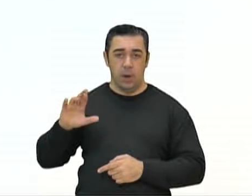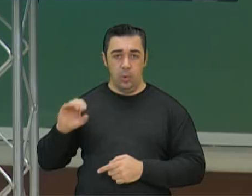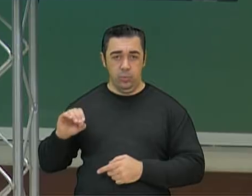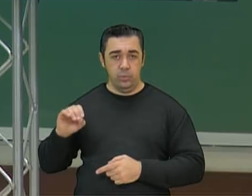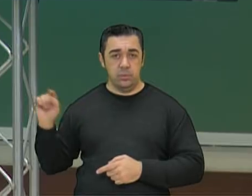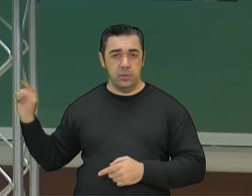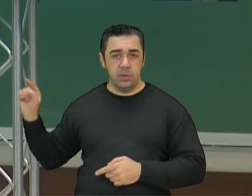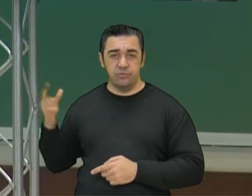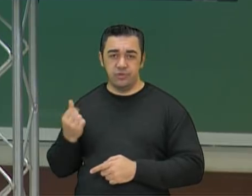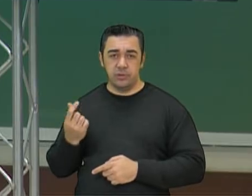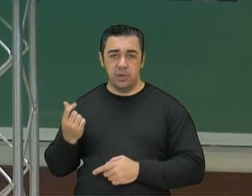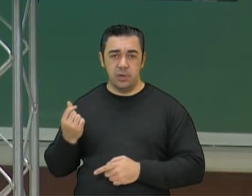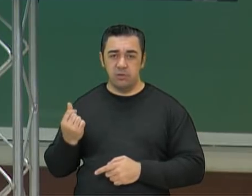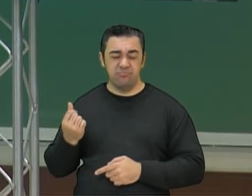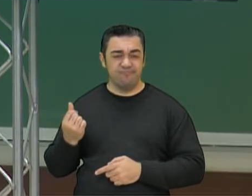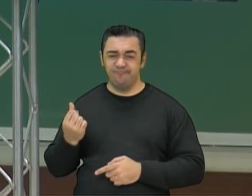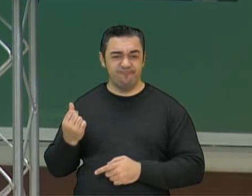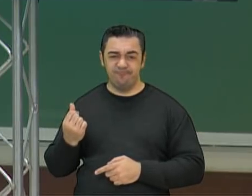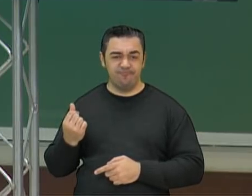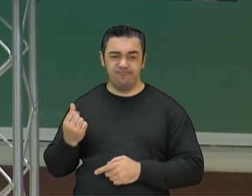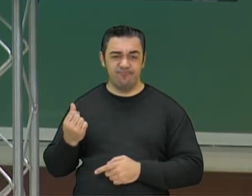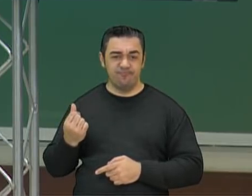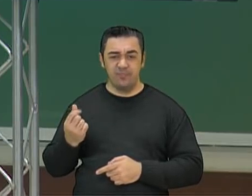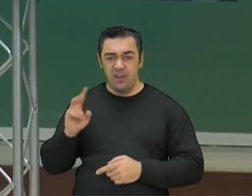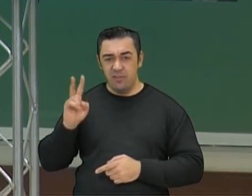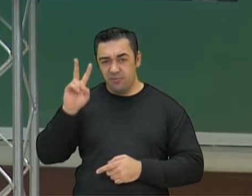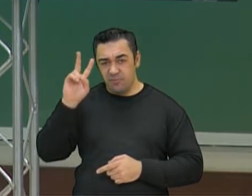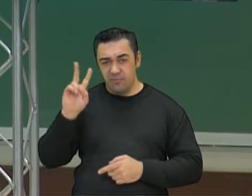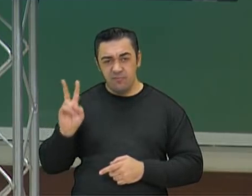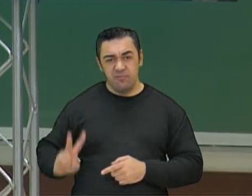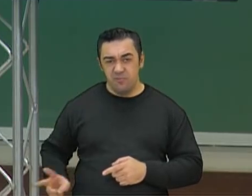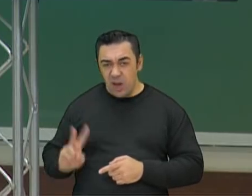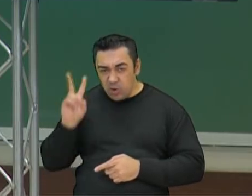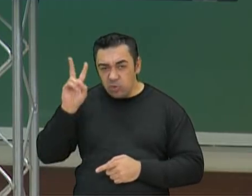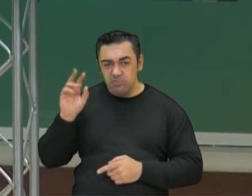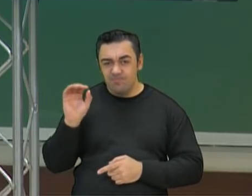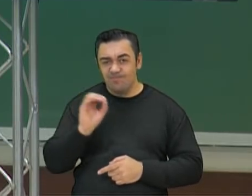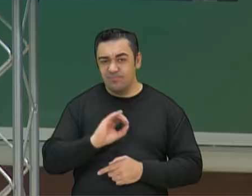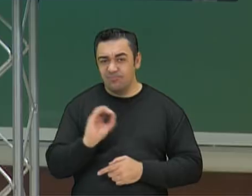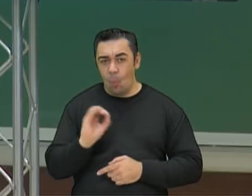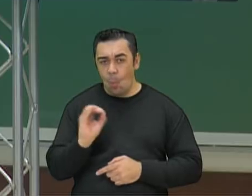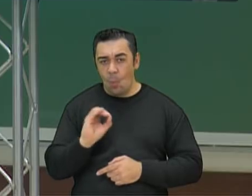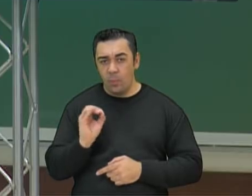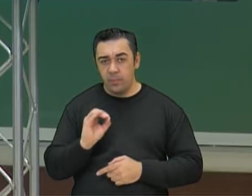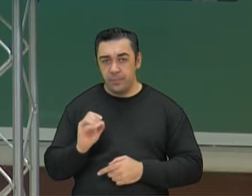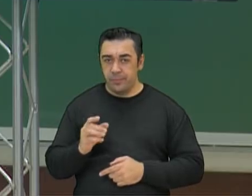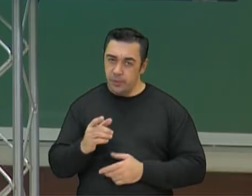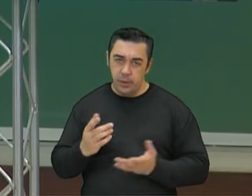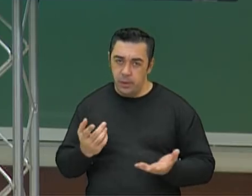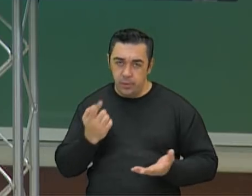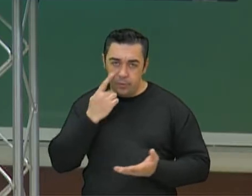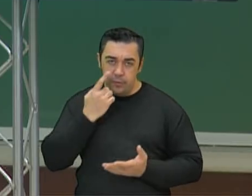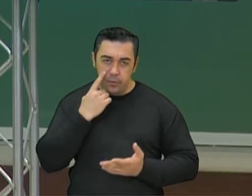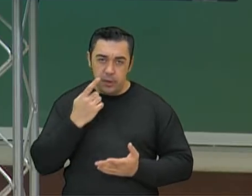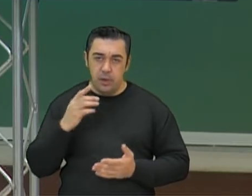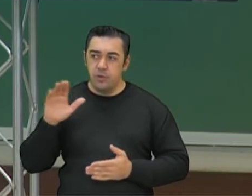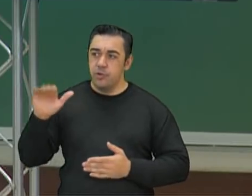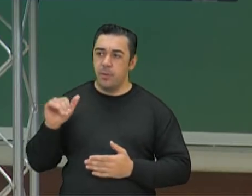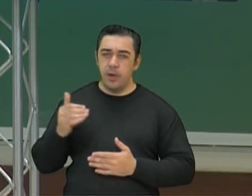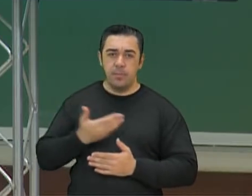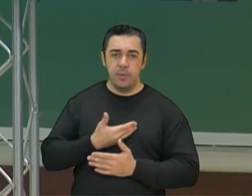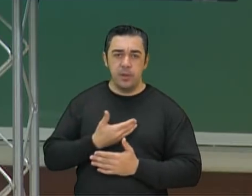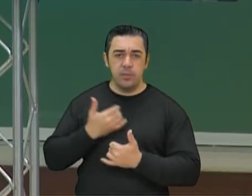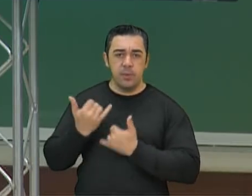empilhar cédulas de dinheiro. Na sua realidade, isso não é muito comum. Você não chama muito seus amigos,